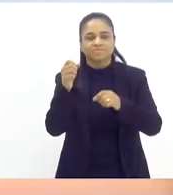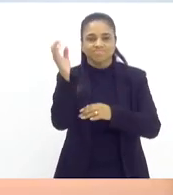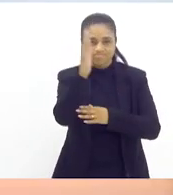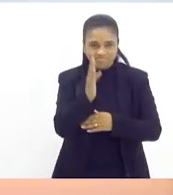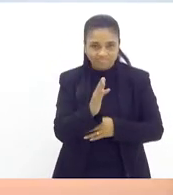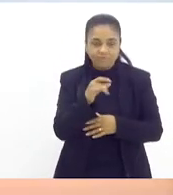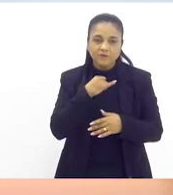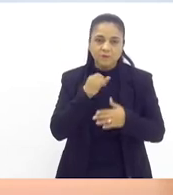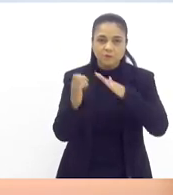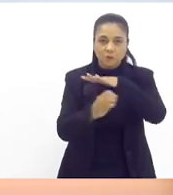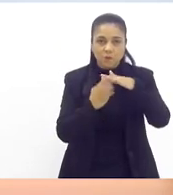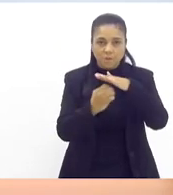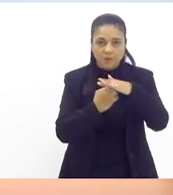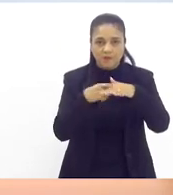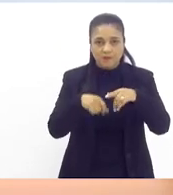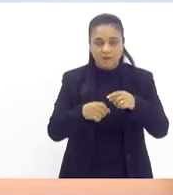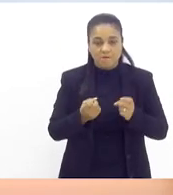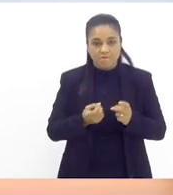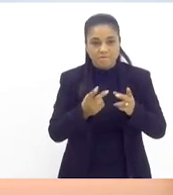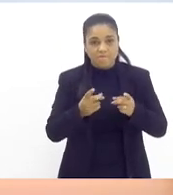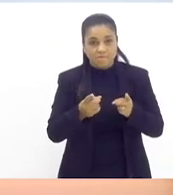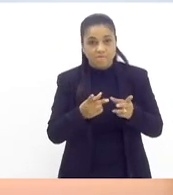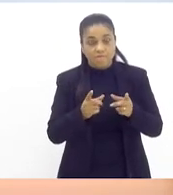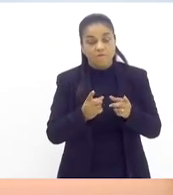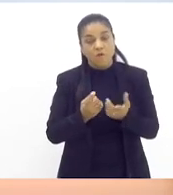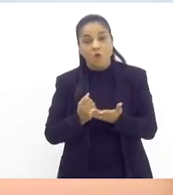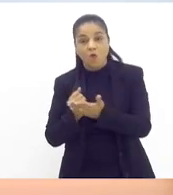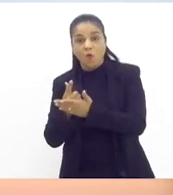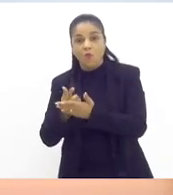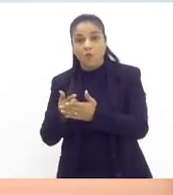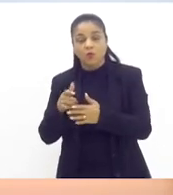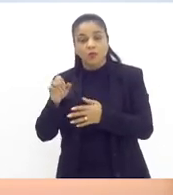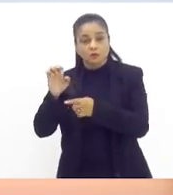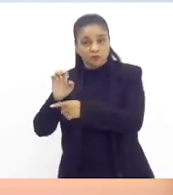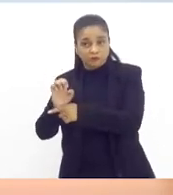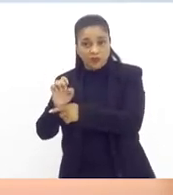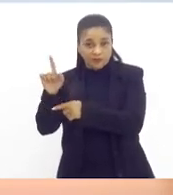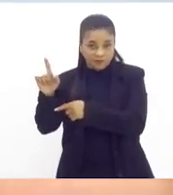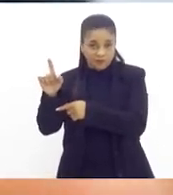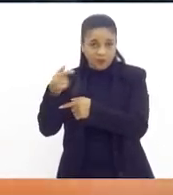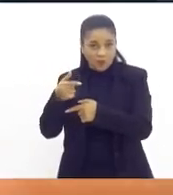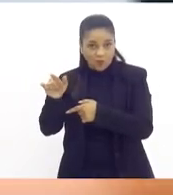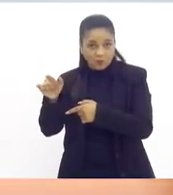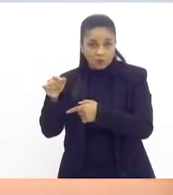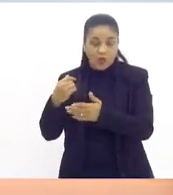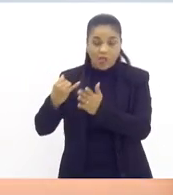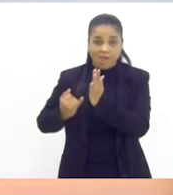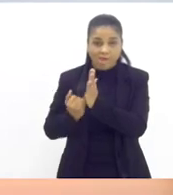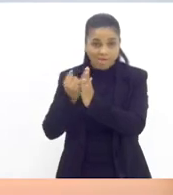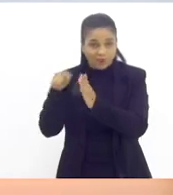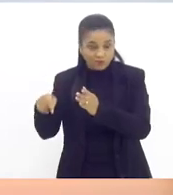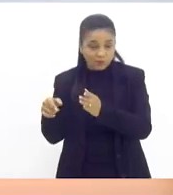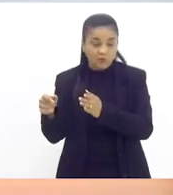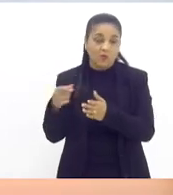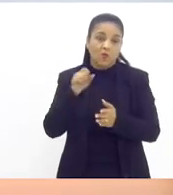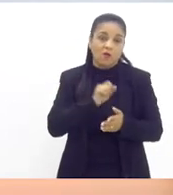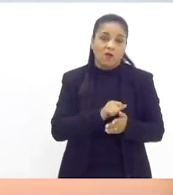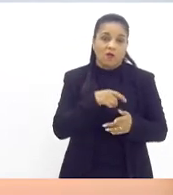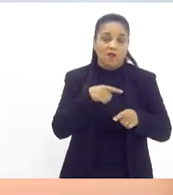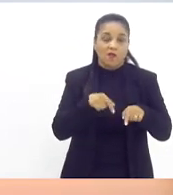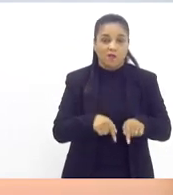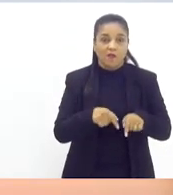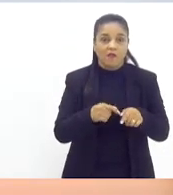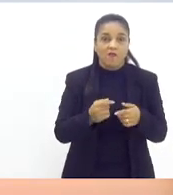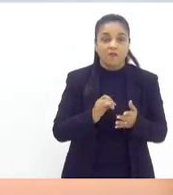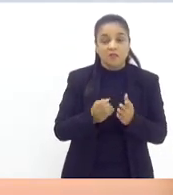empresa exportadora que está no estado A, comprou insumos no estado B, o estado B cobrou o imposto sobre esses insumos e o estado A tem que devolver o crédito do